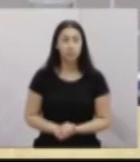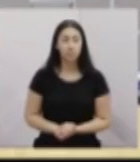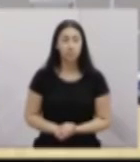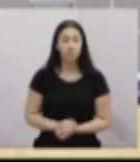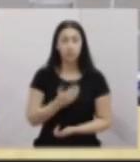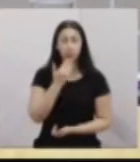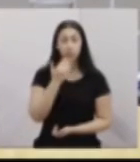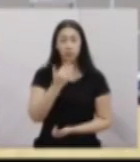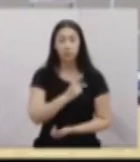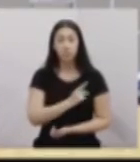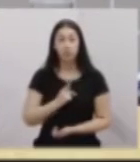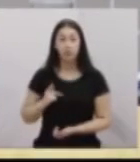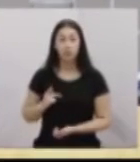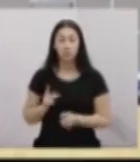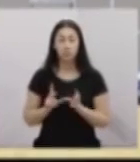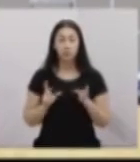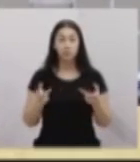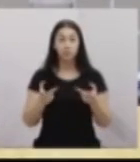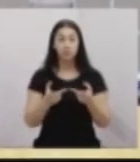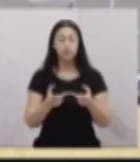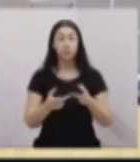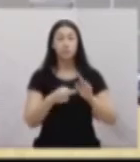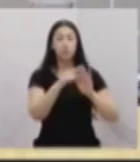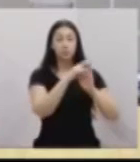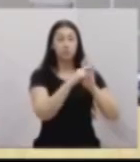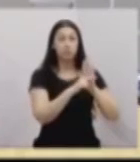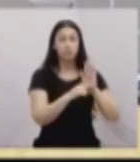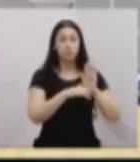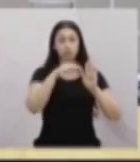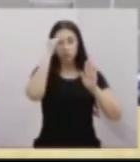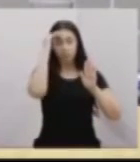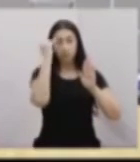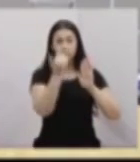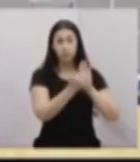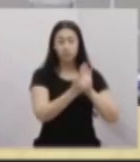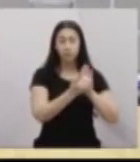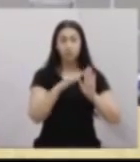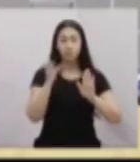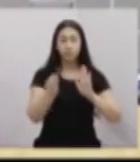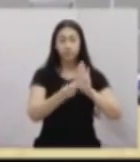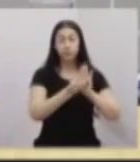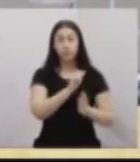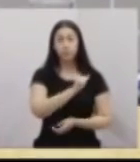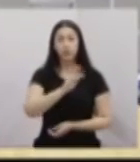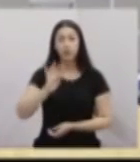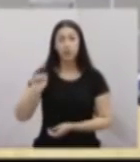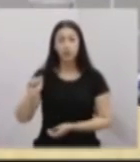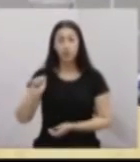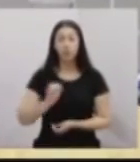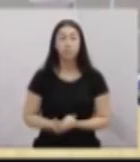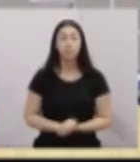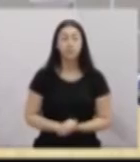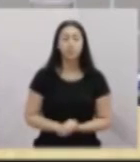Requeremos ao excelentíssimo senhor presidente dessa casa, cumpridas as formalidades regimentais, seja constatado na ata dos trabalhos dessa